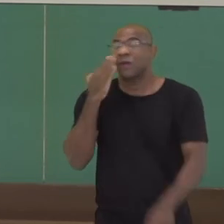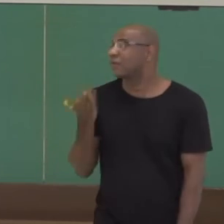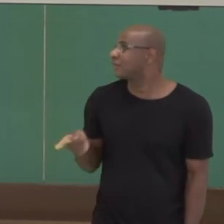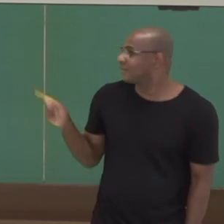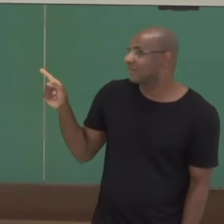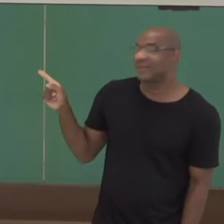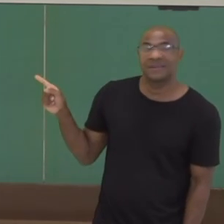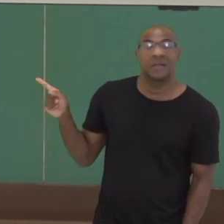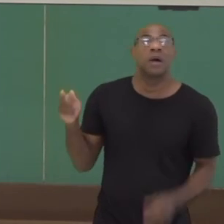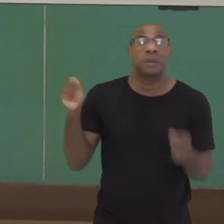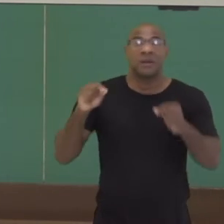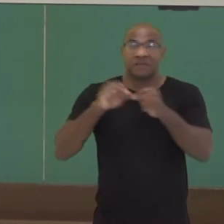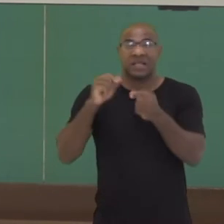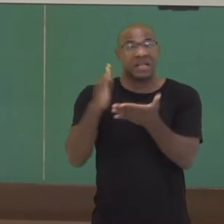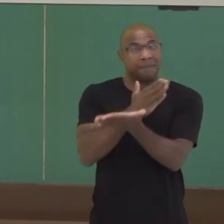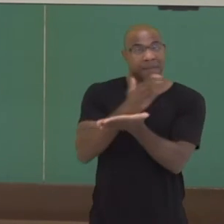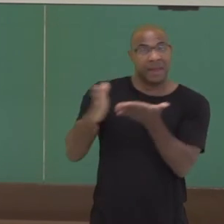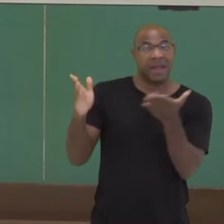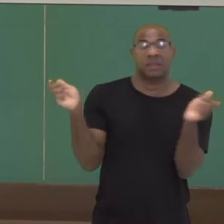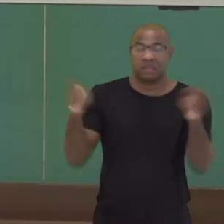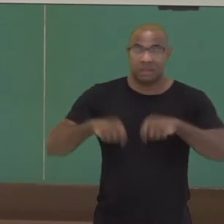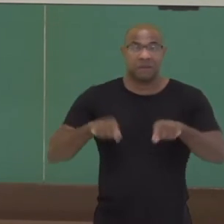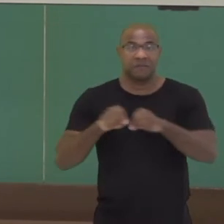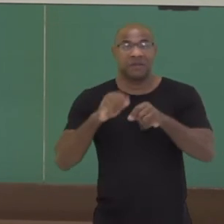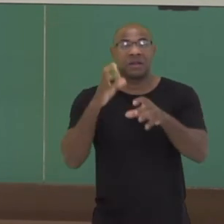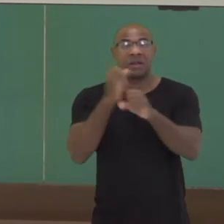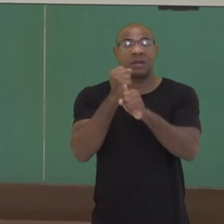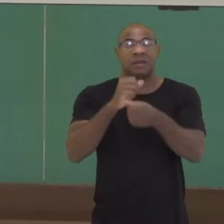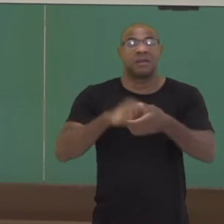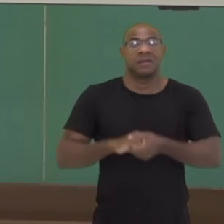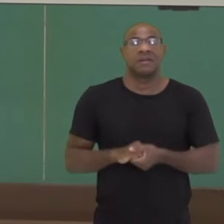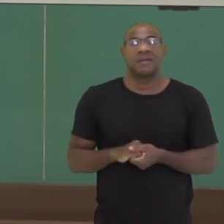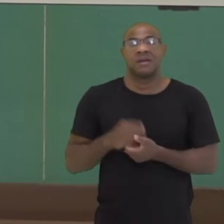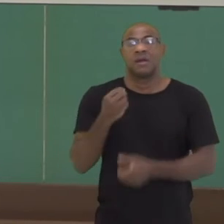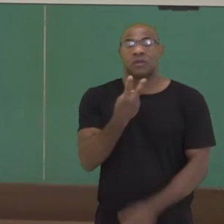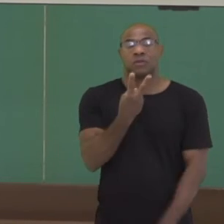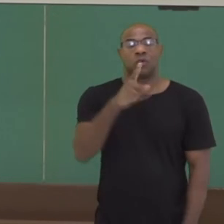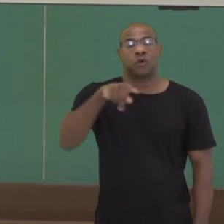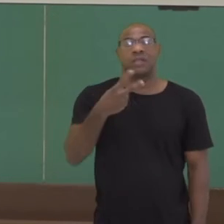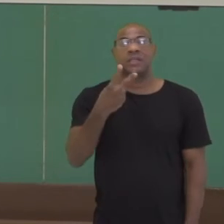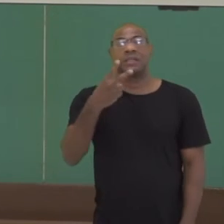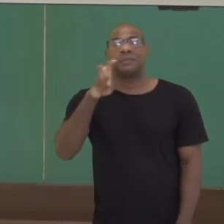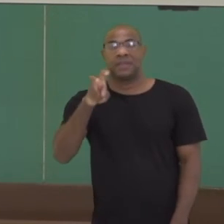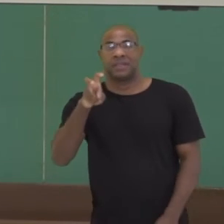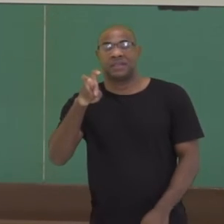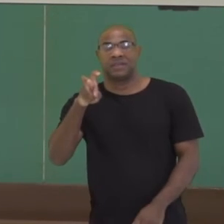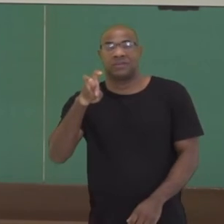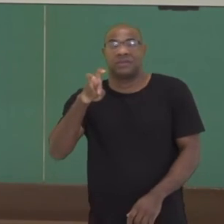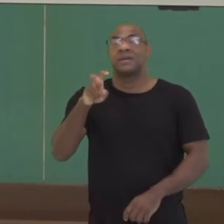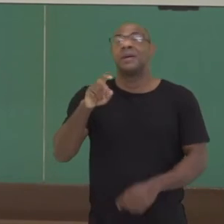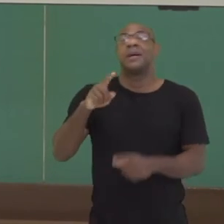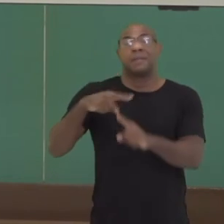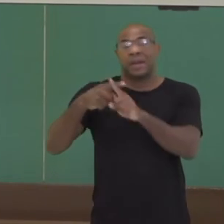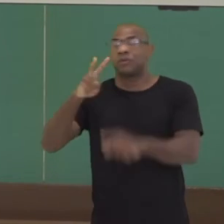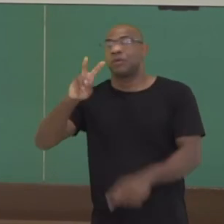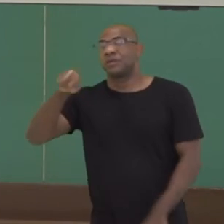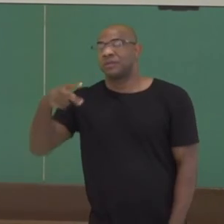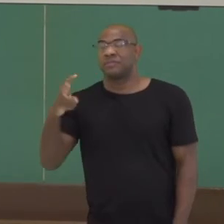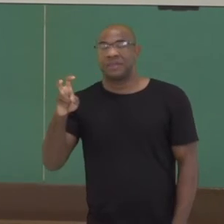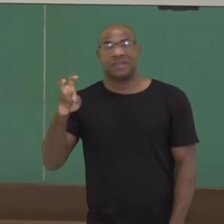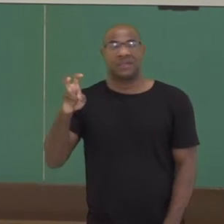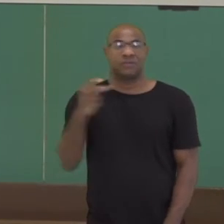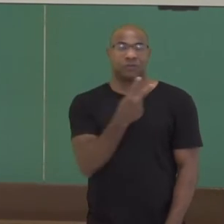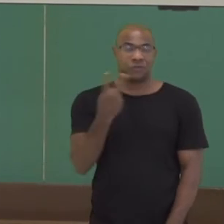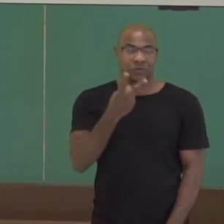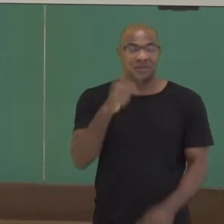posso fazer separado. Eu posso somar lá primeiro 2,5 com 2,5, que são positivos, né? Só voltando